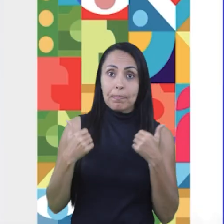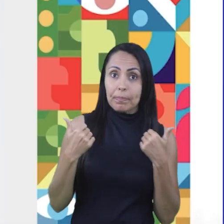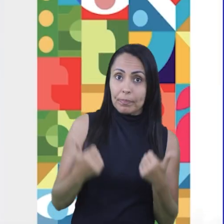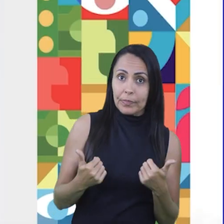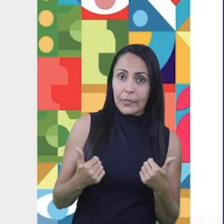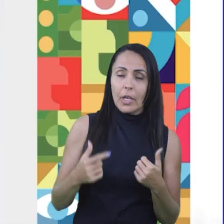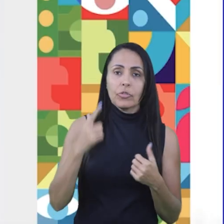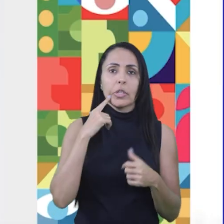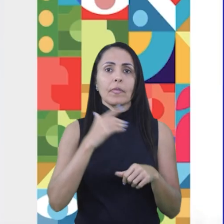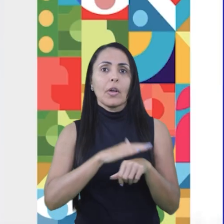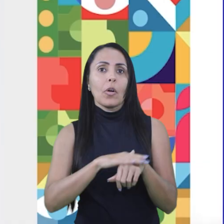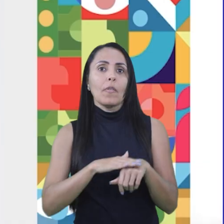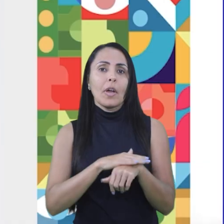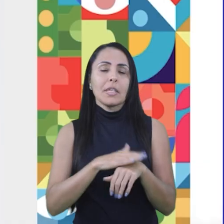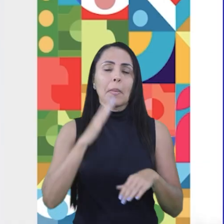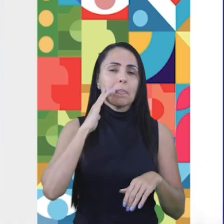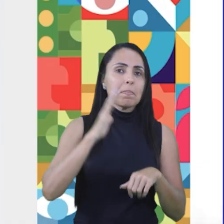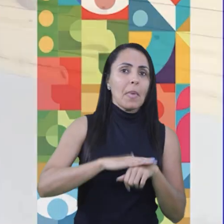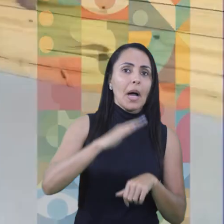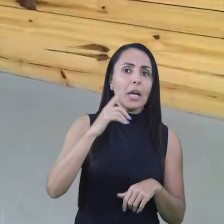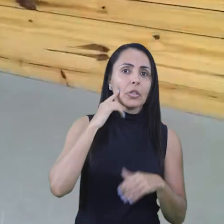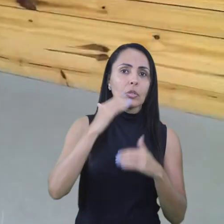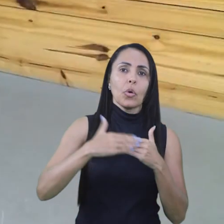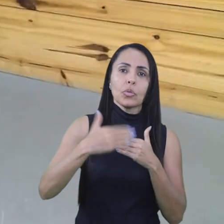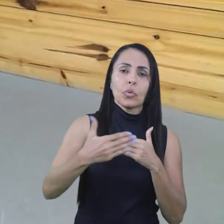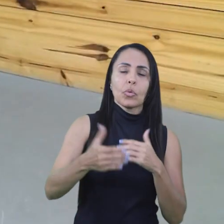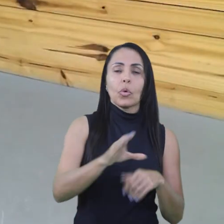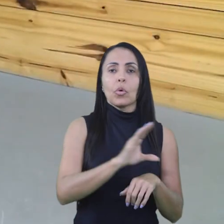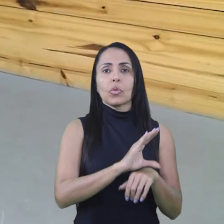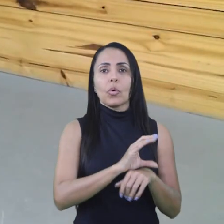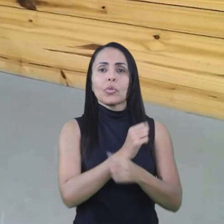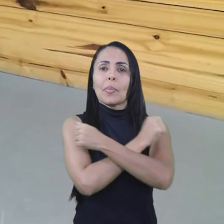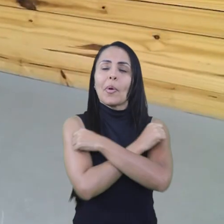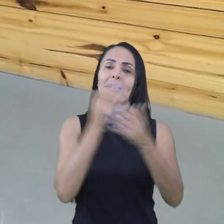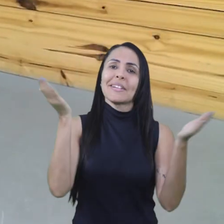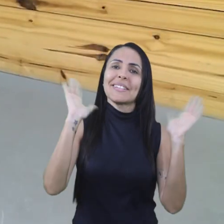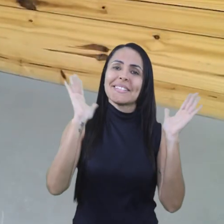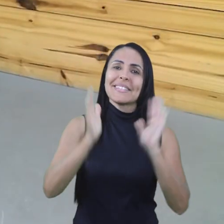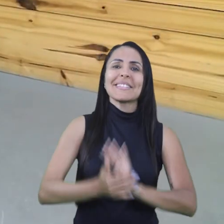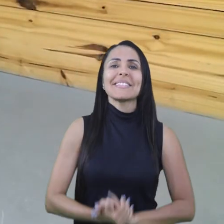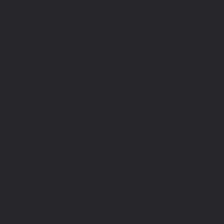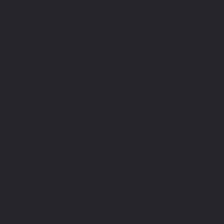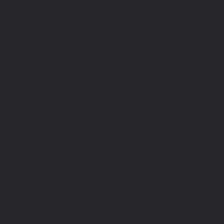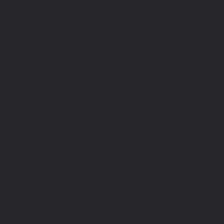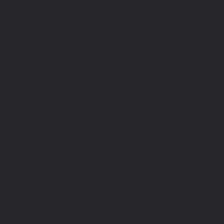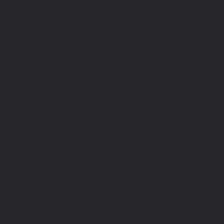A gente vai conversar um pouquinho mais sobre eles durante o nosso curso. Abração e até a próxima!